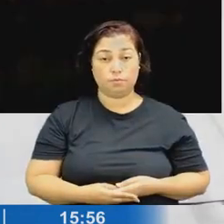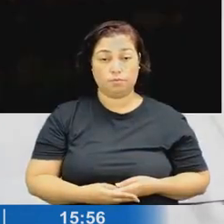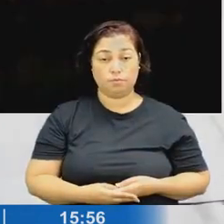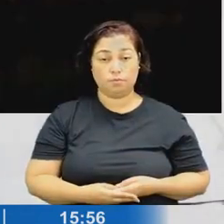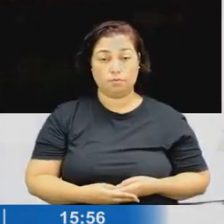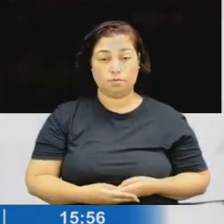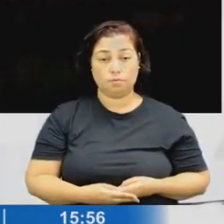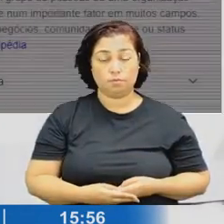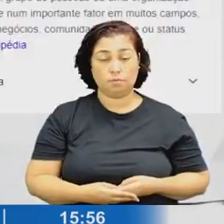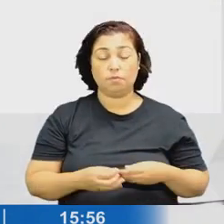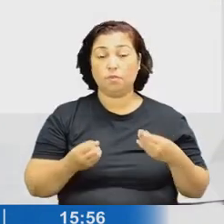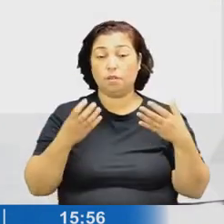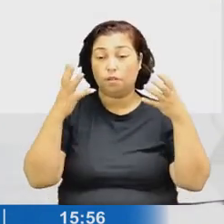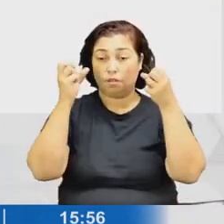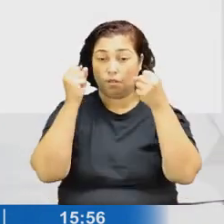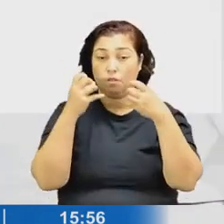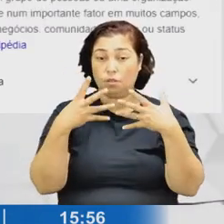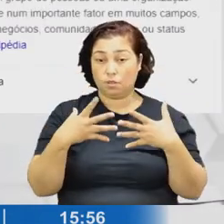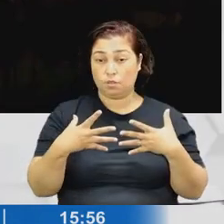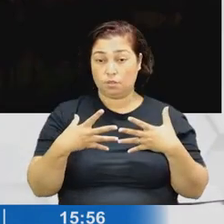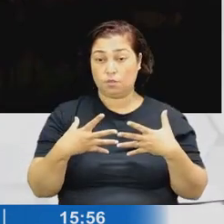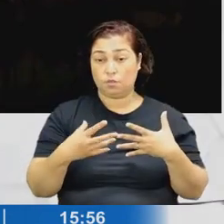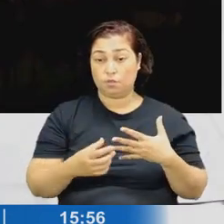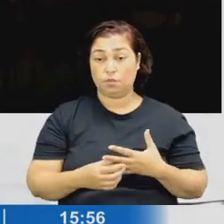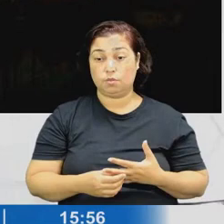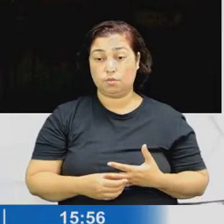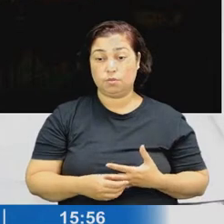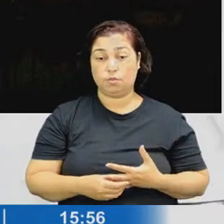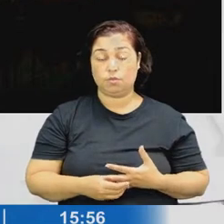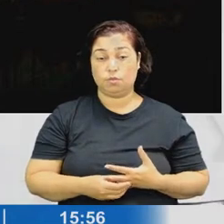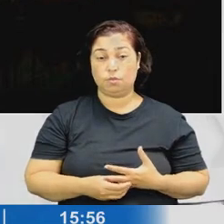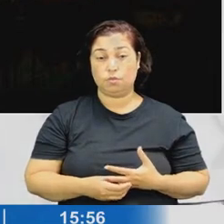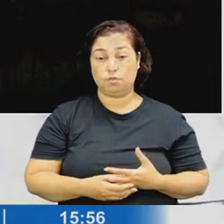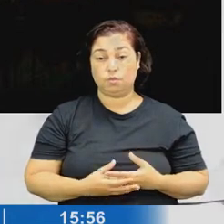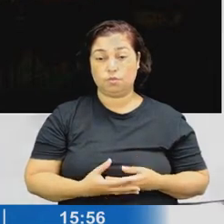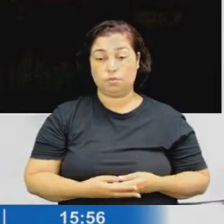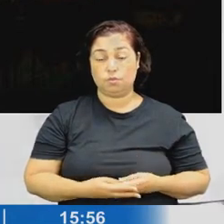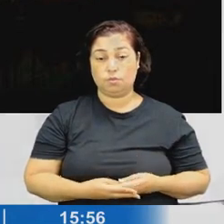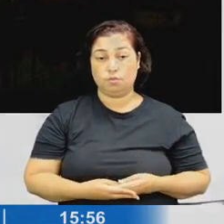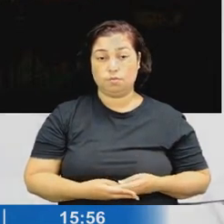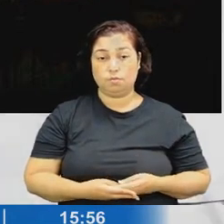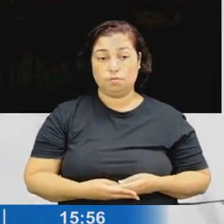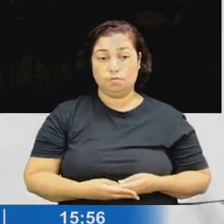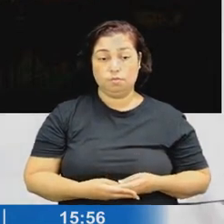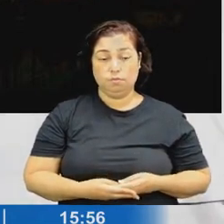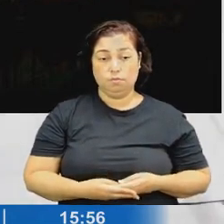vamos para as explicações aqui de beleza